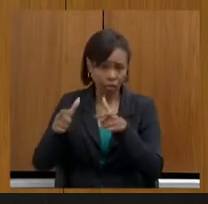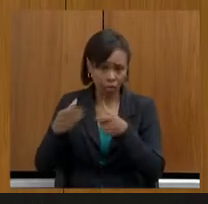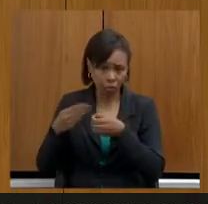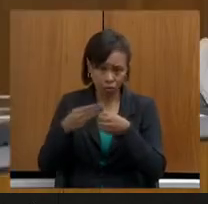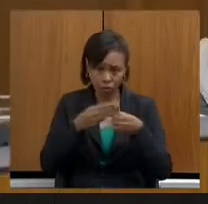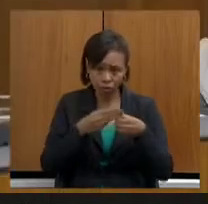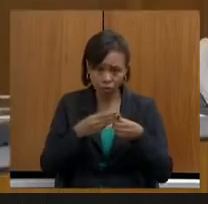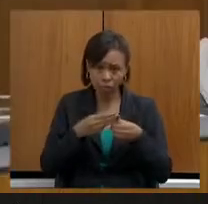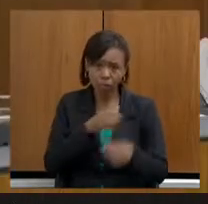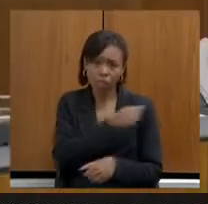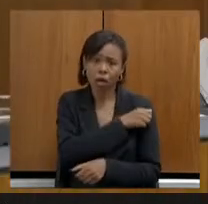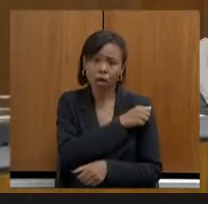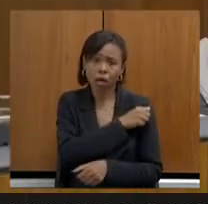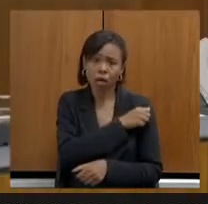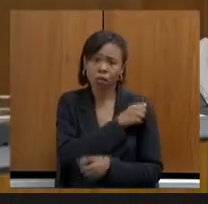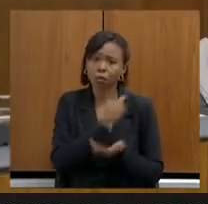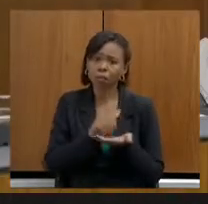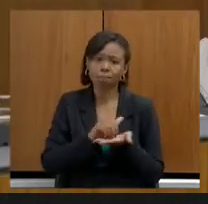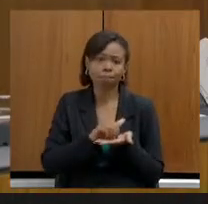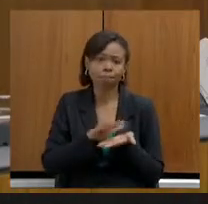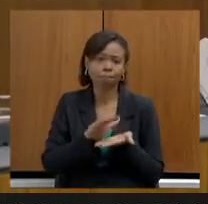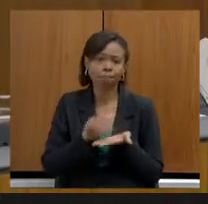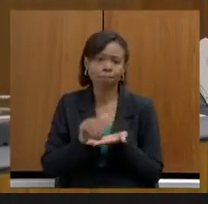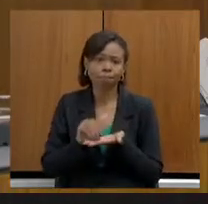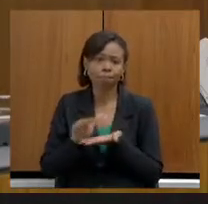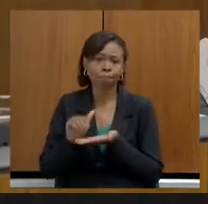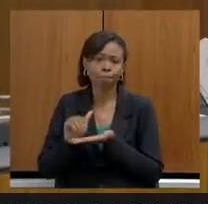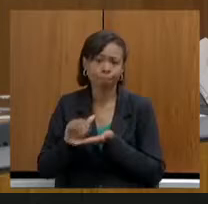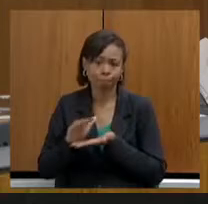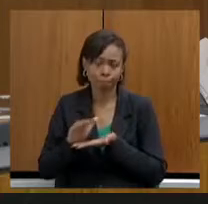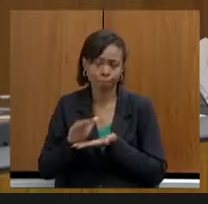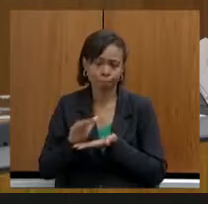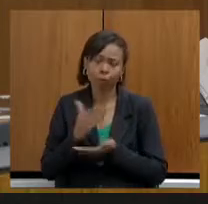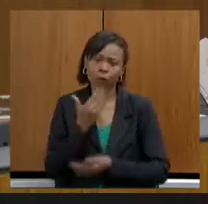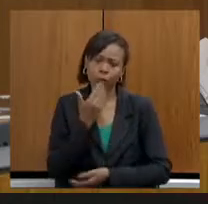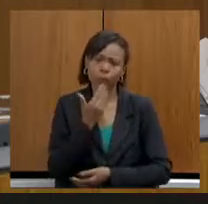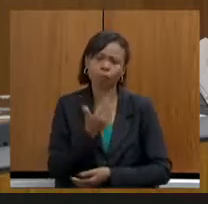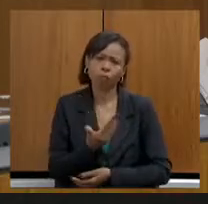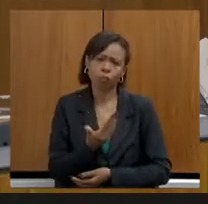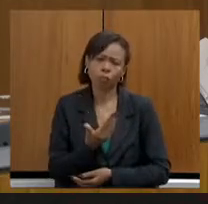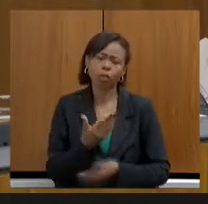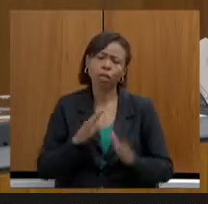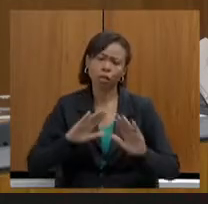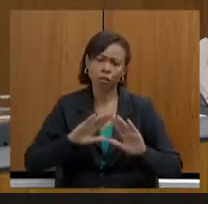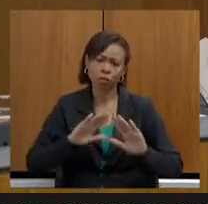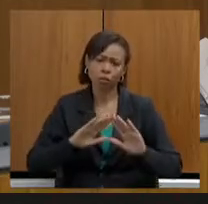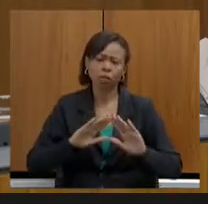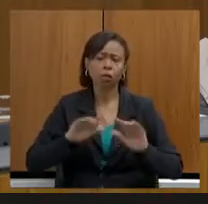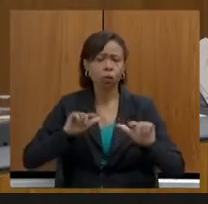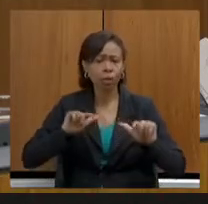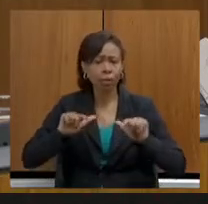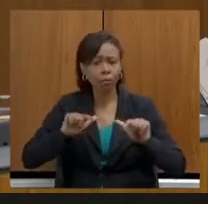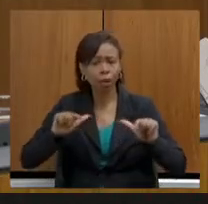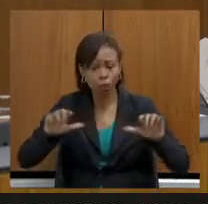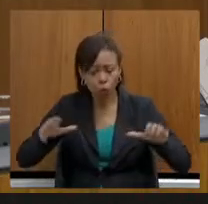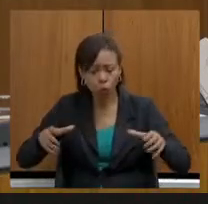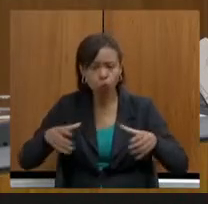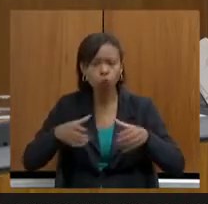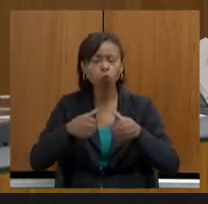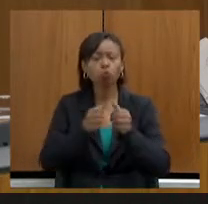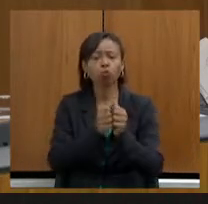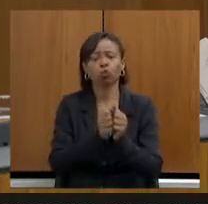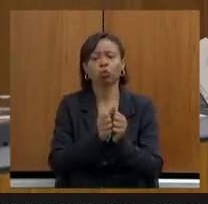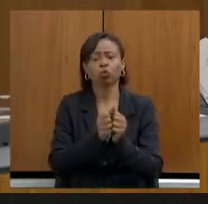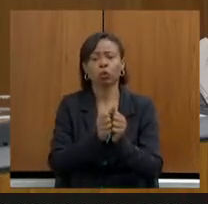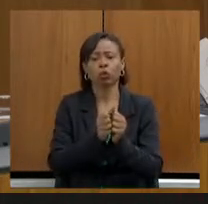deputado excluído né Eu gostaria de mais uma vez pedir a sua casa que fosse um trabalho nós e a